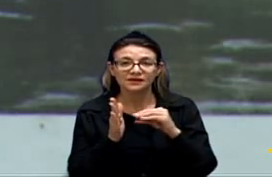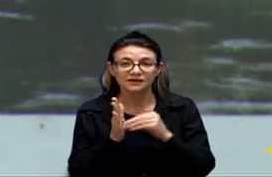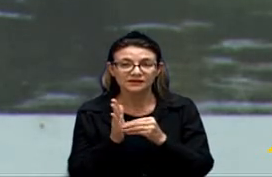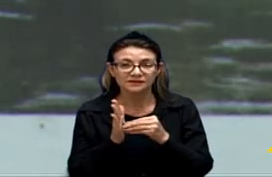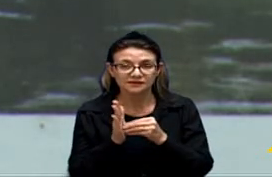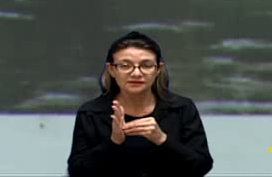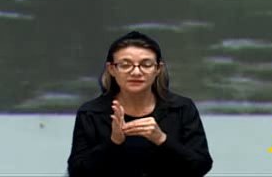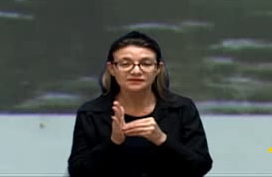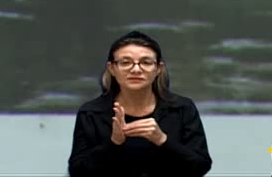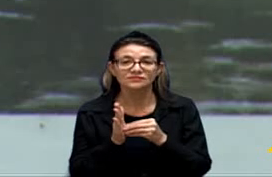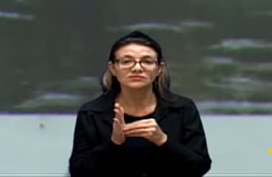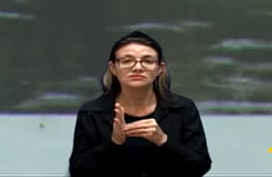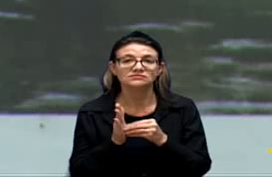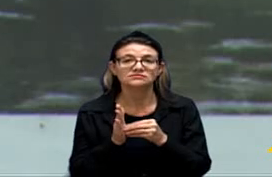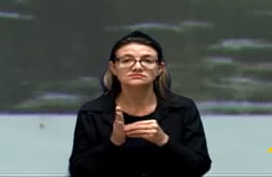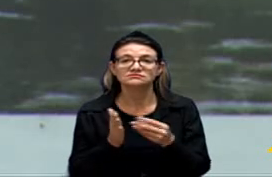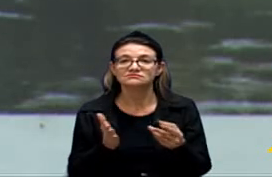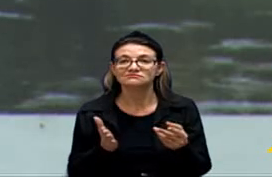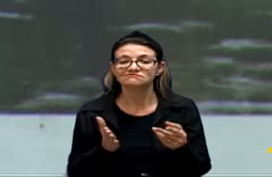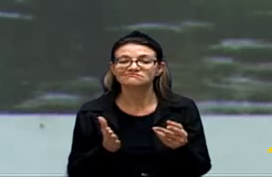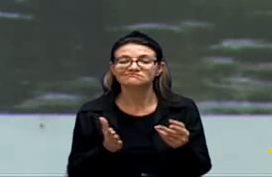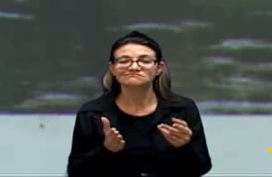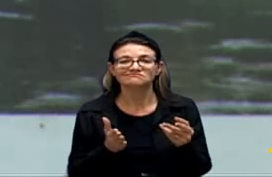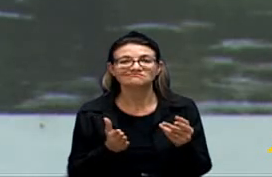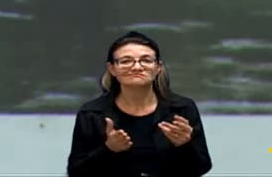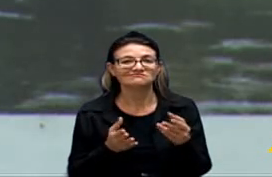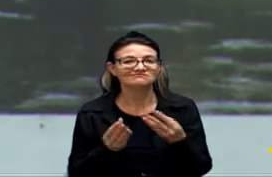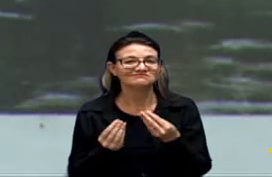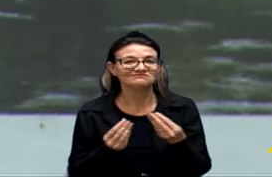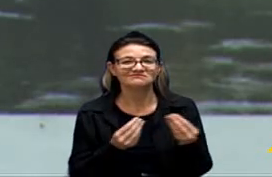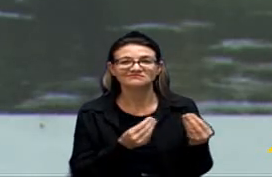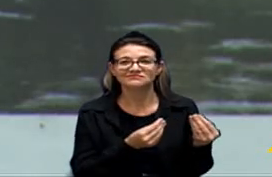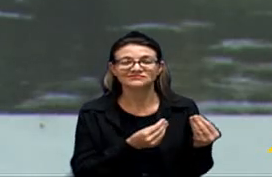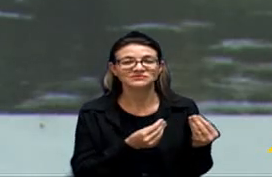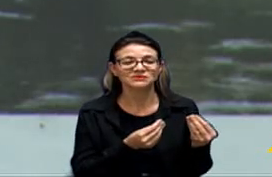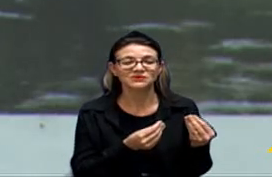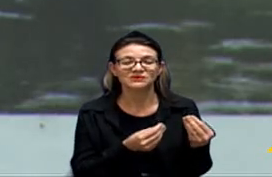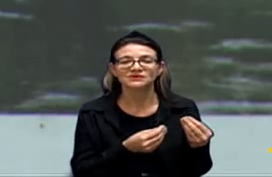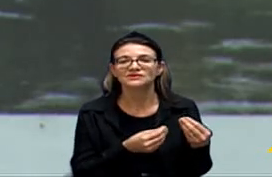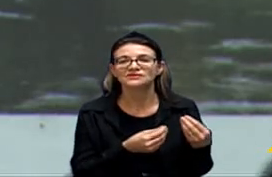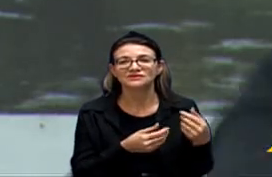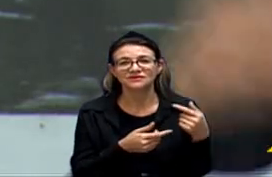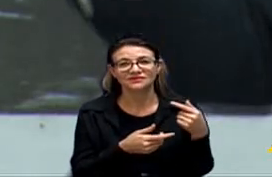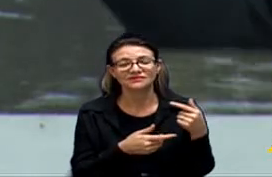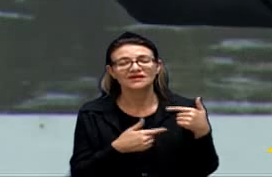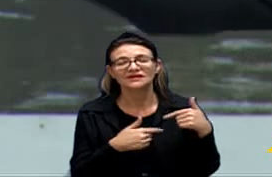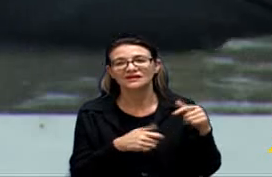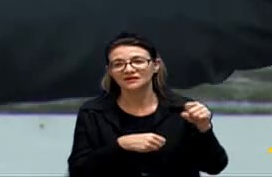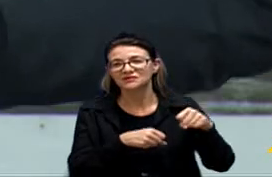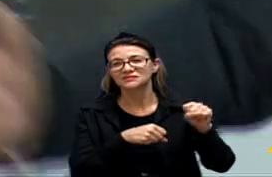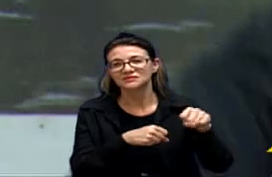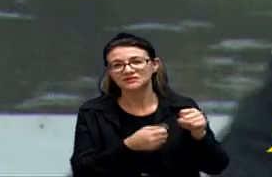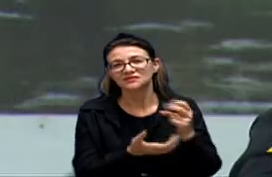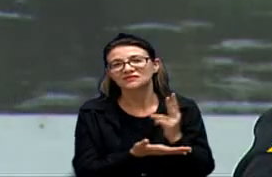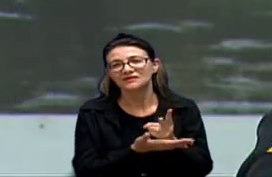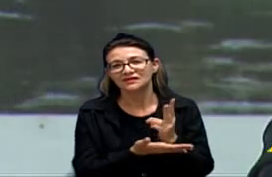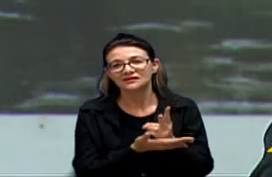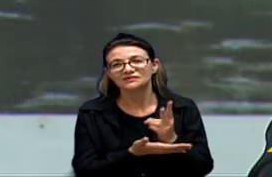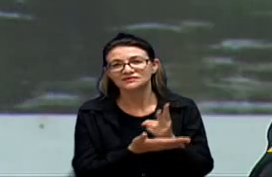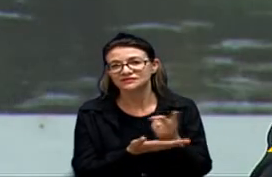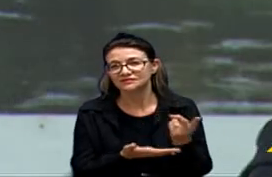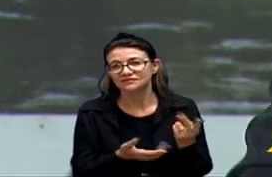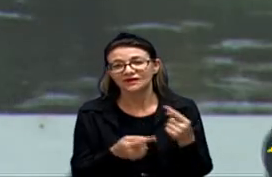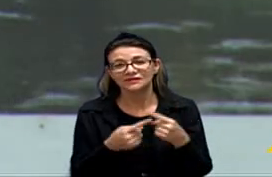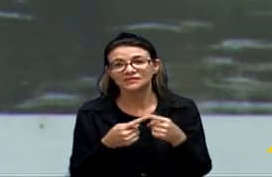eh não vai coibir que os Motoqueiros ainda façam a aquisição e ainda façam a instalação é só ir para outra cidade é só comprar